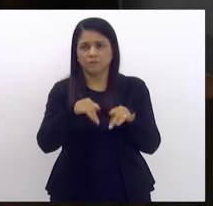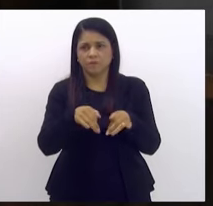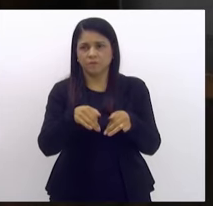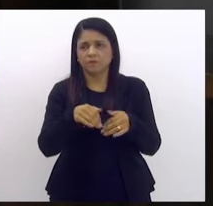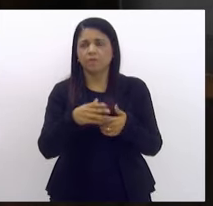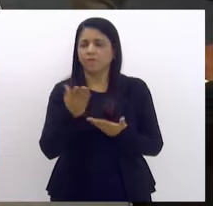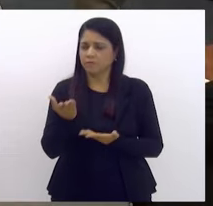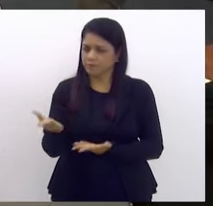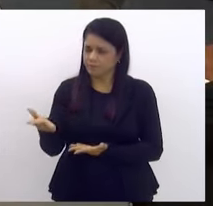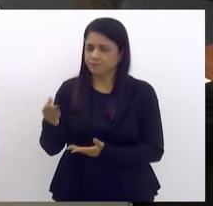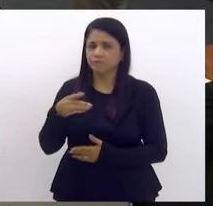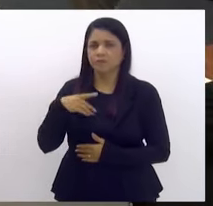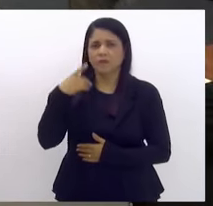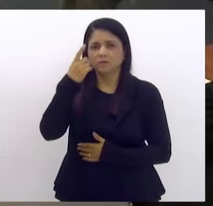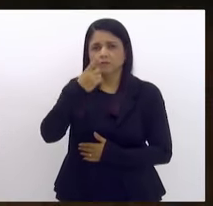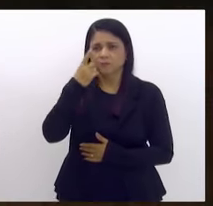deputado.